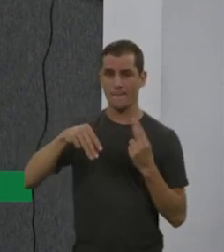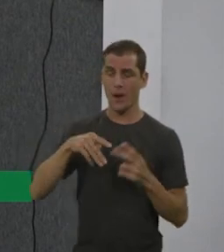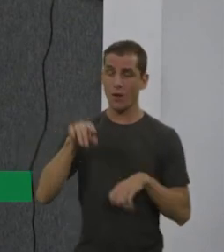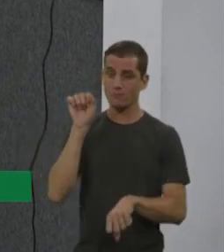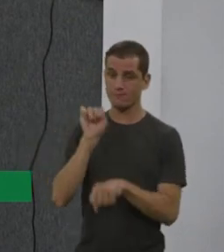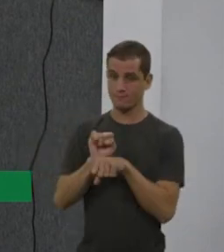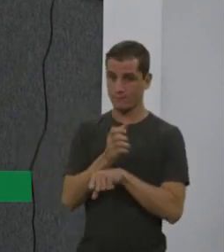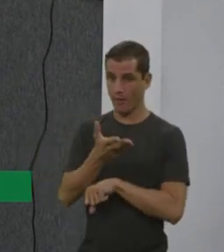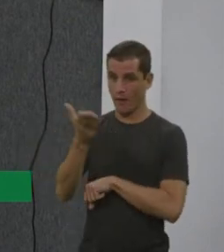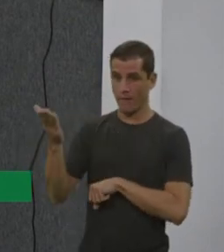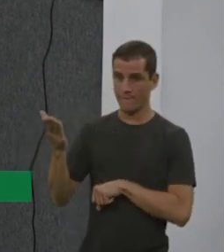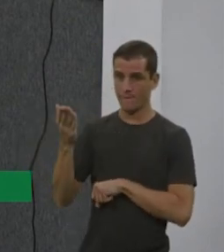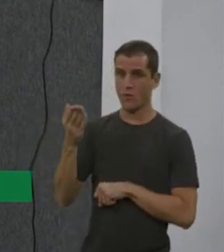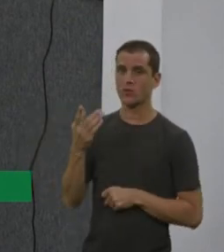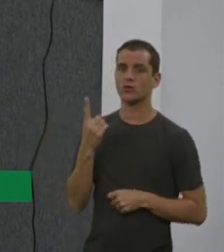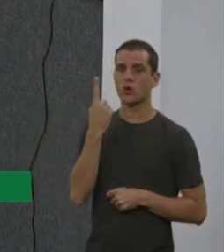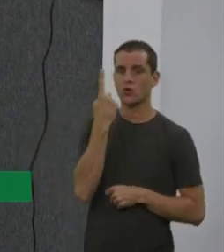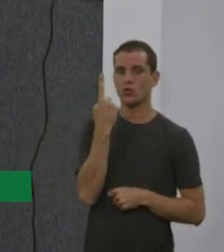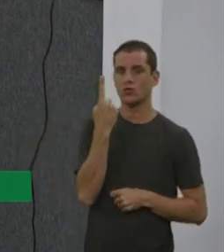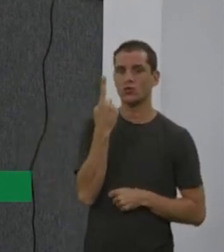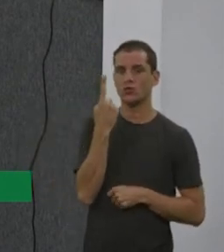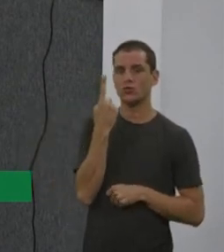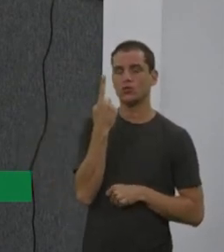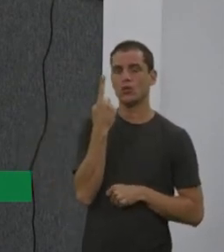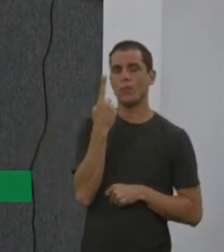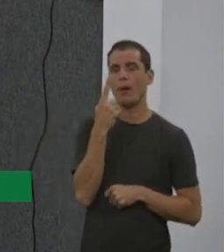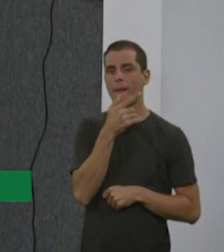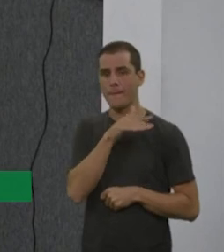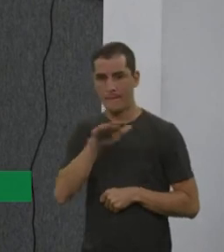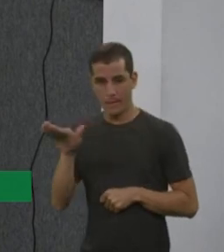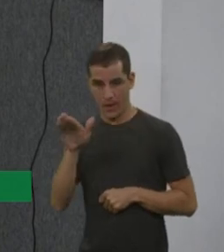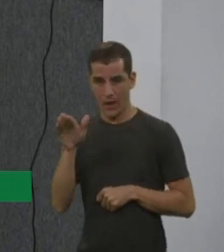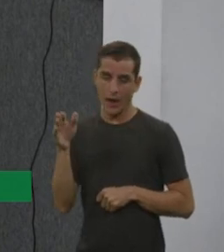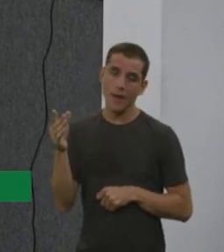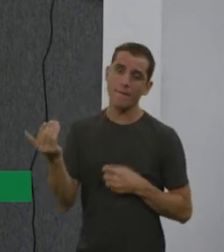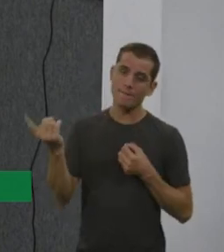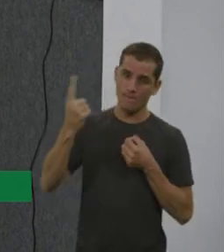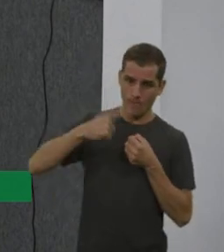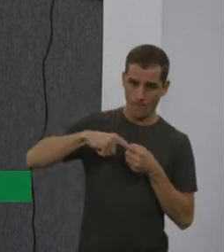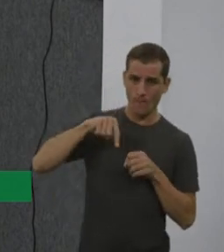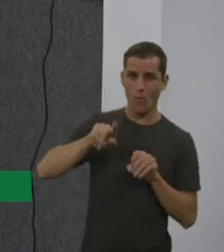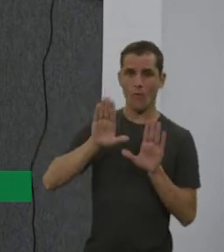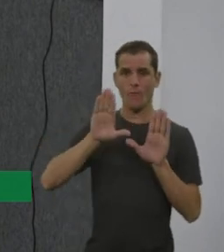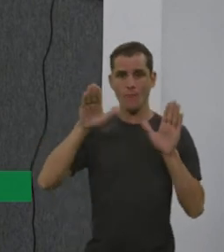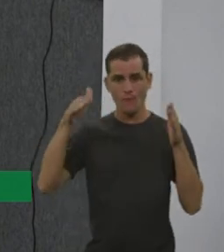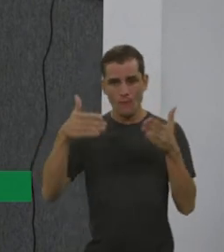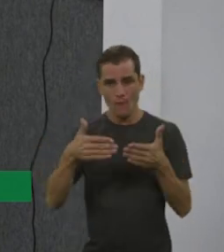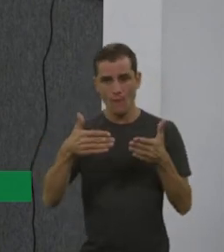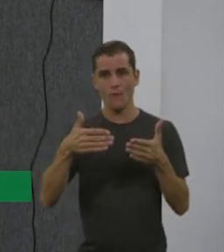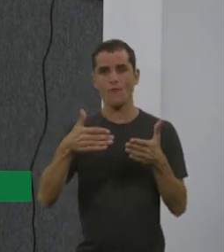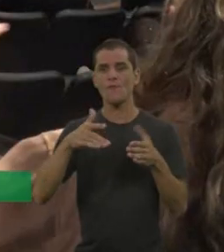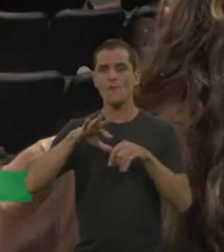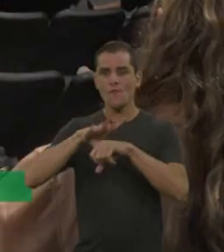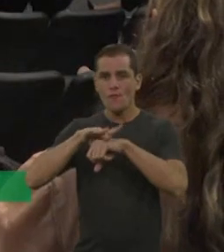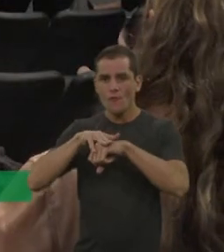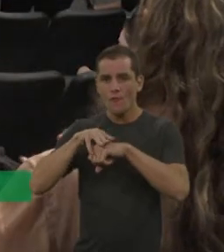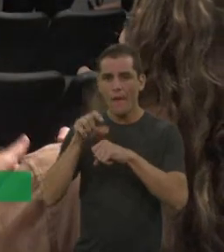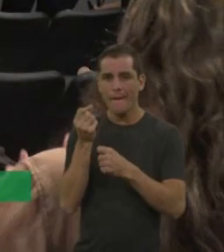com a continuidade desse 9º Fórum de Doenças Raras. Até mais!